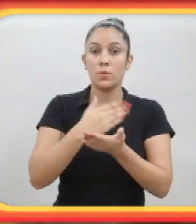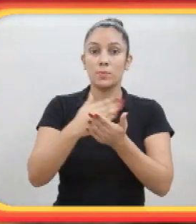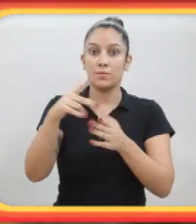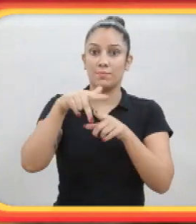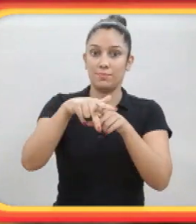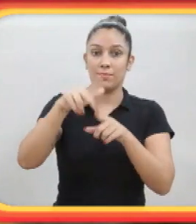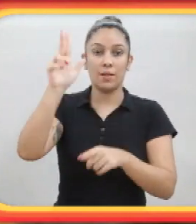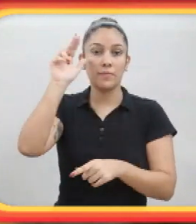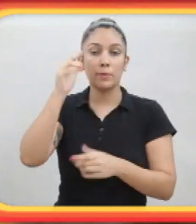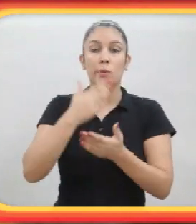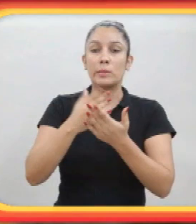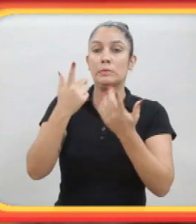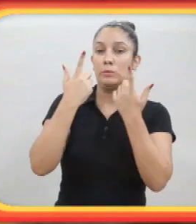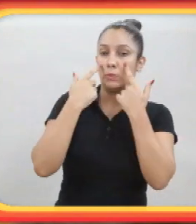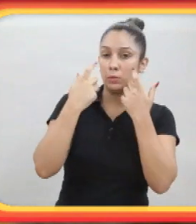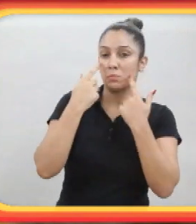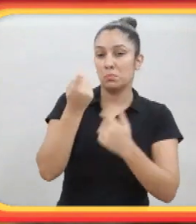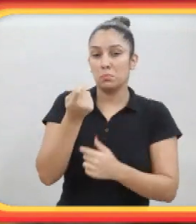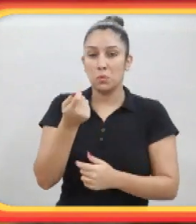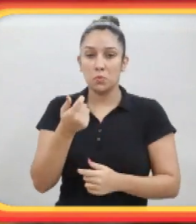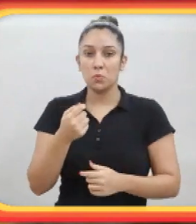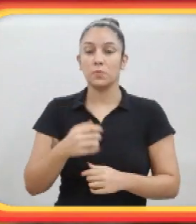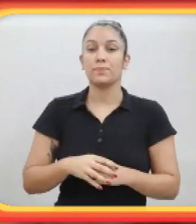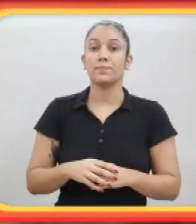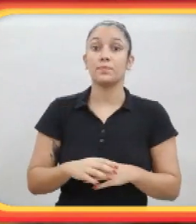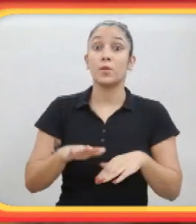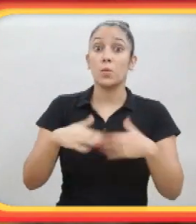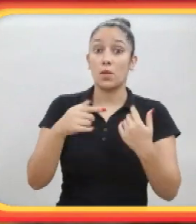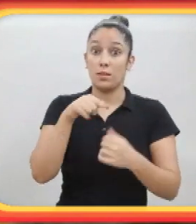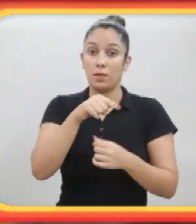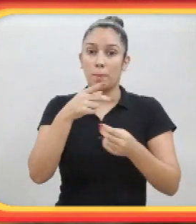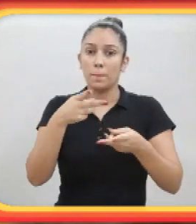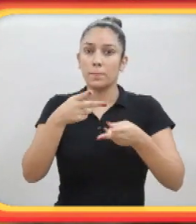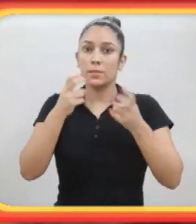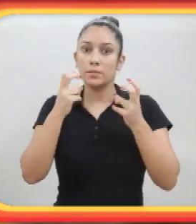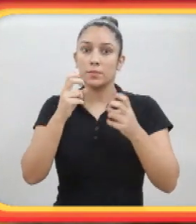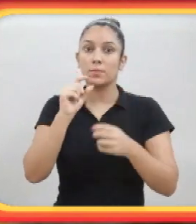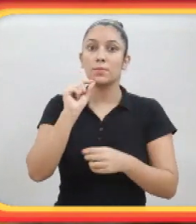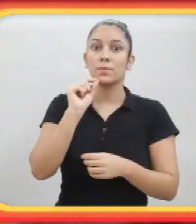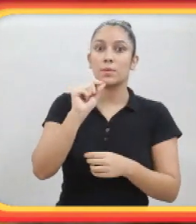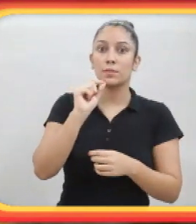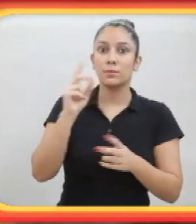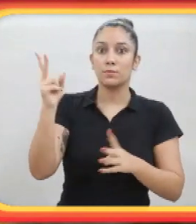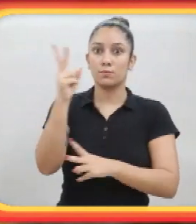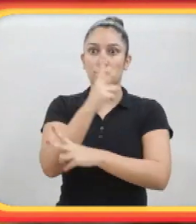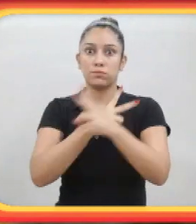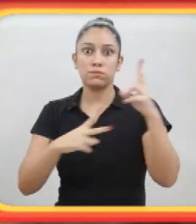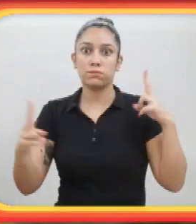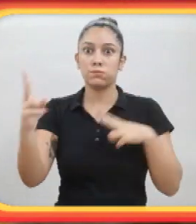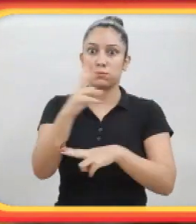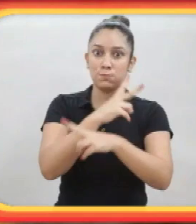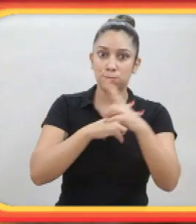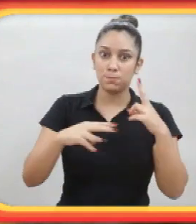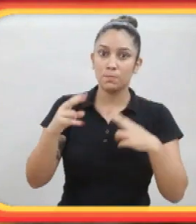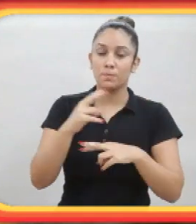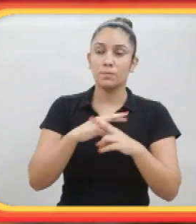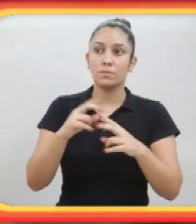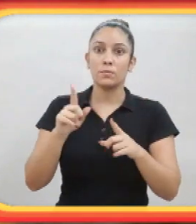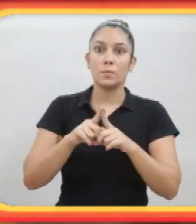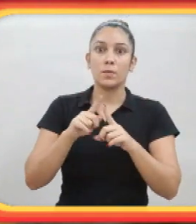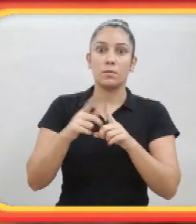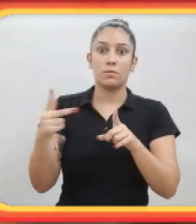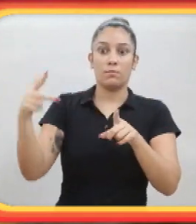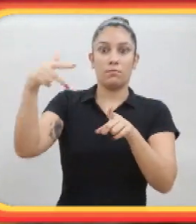ambiente, né? E colocamos ela aqui no cavalo. No começo ela chorou um pouquinho. E